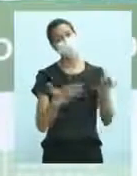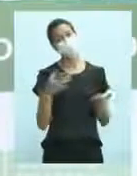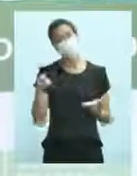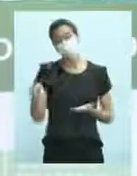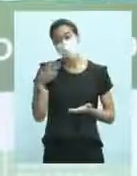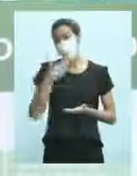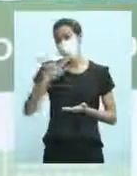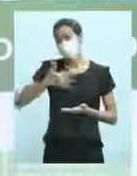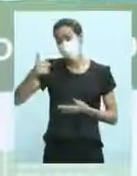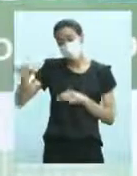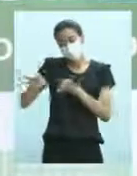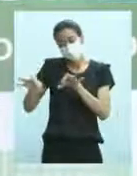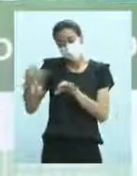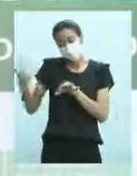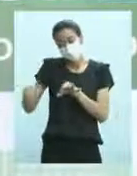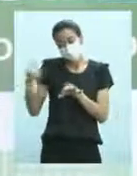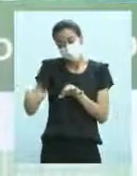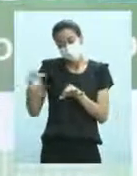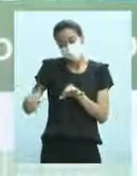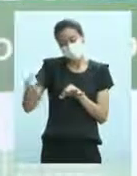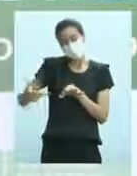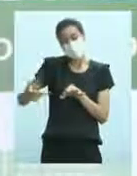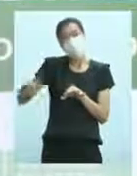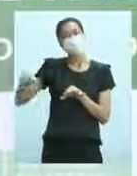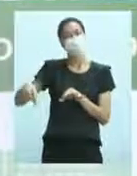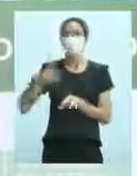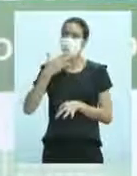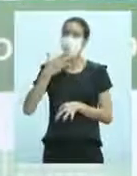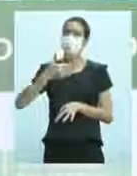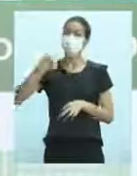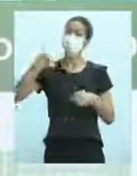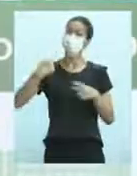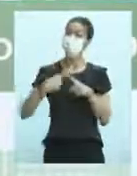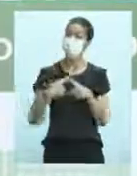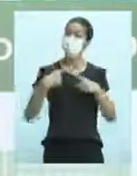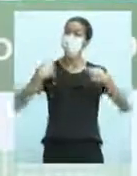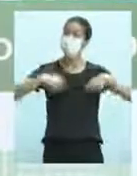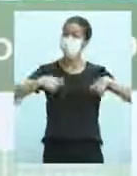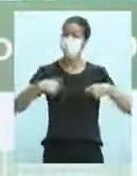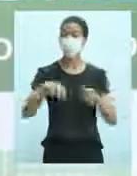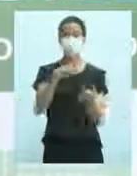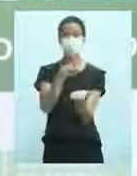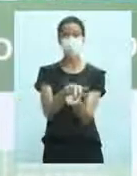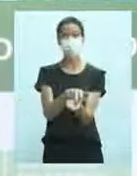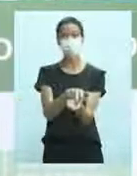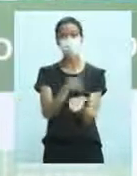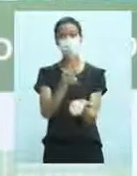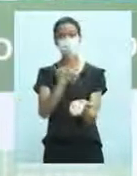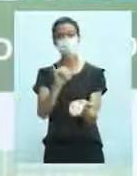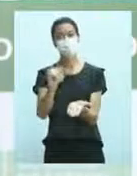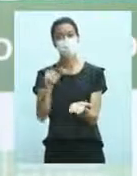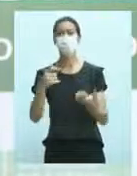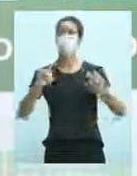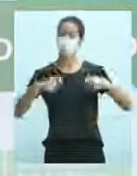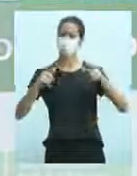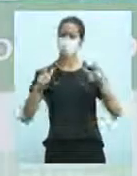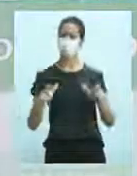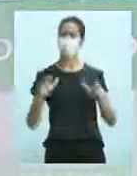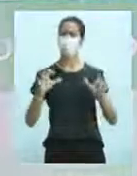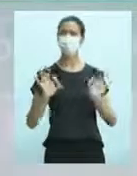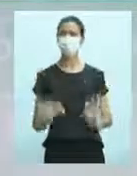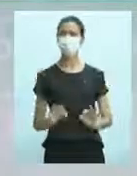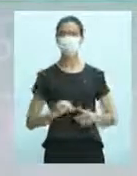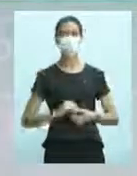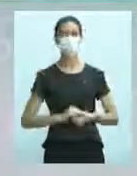a situação dos pacientes mais graves que eu te espaço adequado para que ela seja instalada